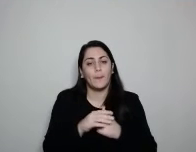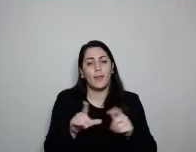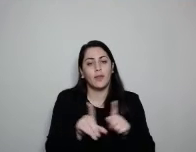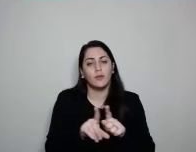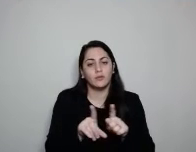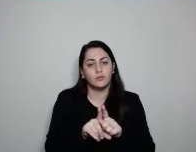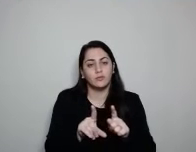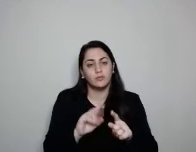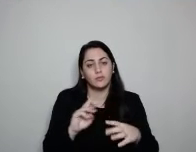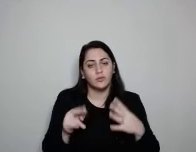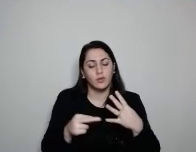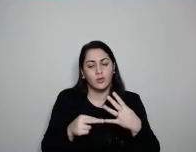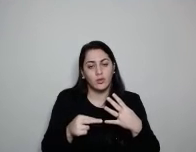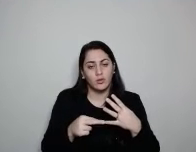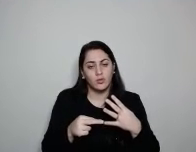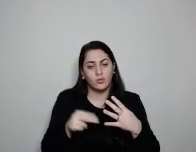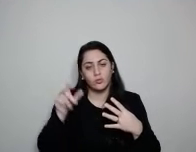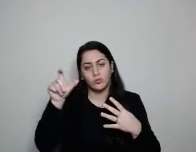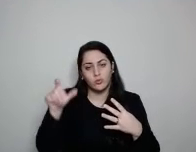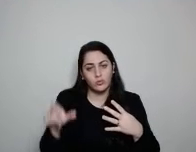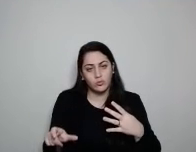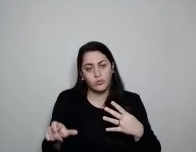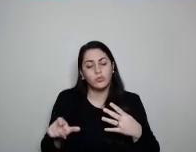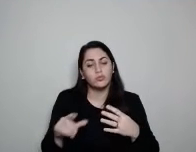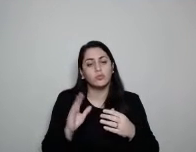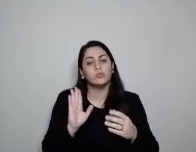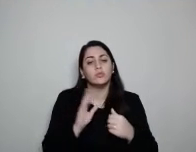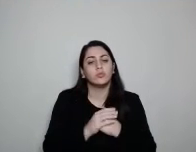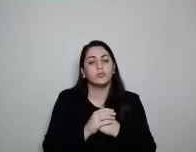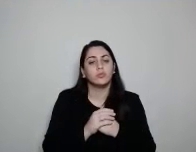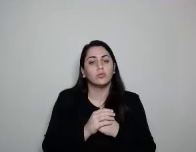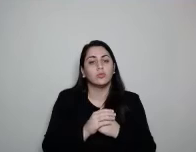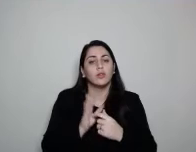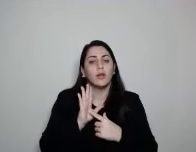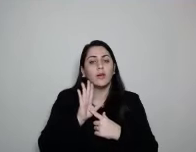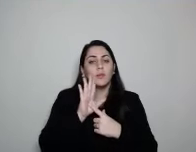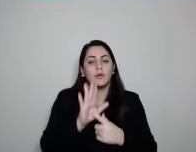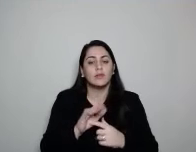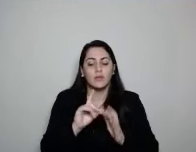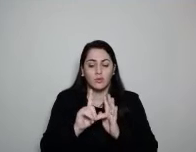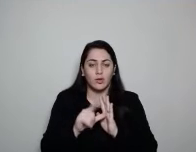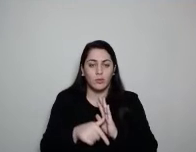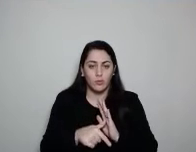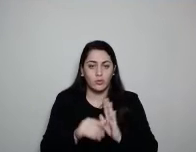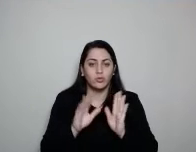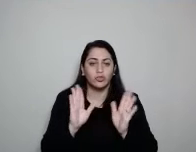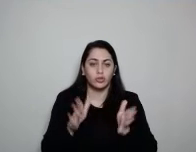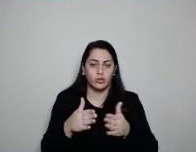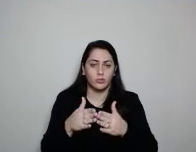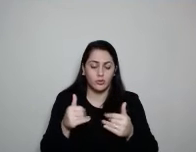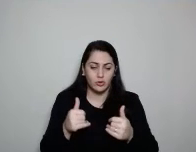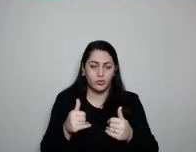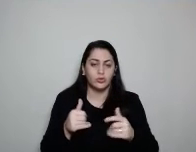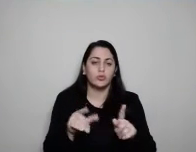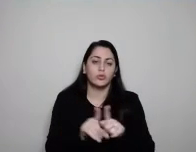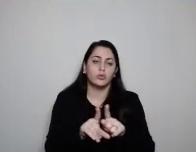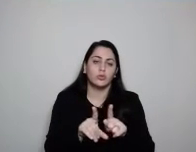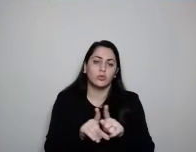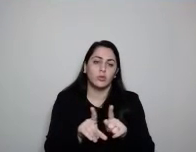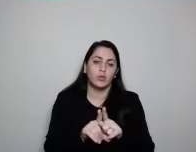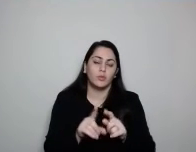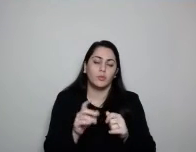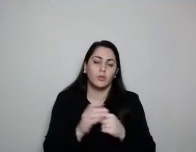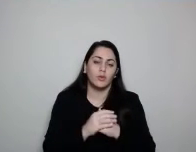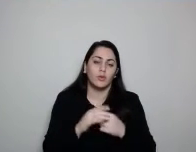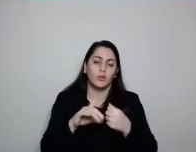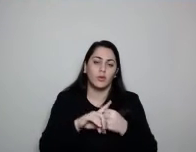pelo apelado, acolhimento, mérito, matéria de defesa levantadas após a contestação, preclusão consumativa, inteligência do artigo 336 do